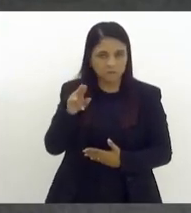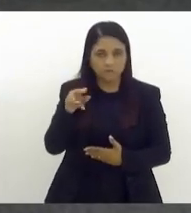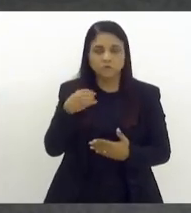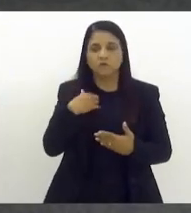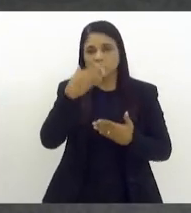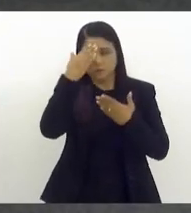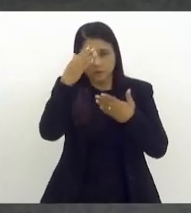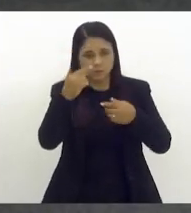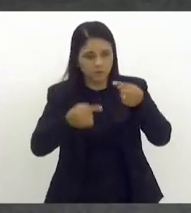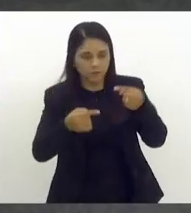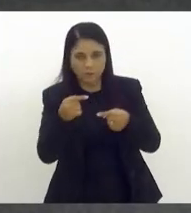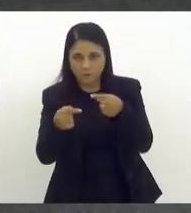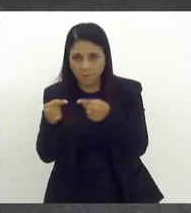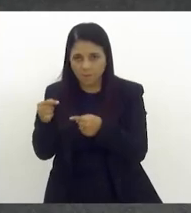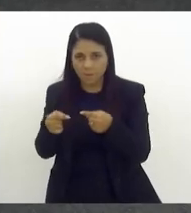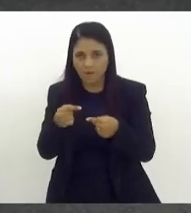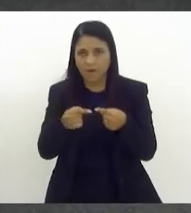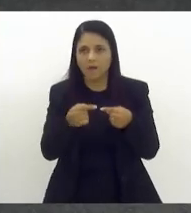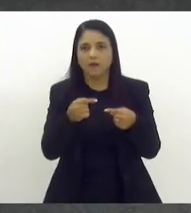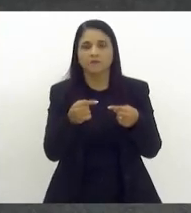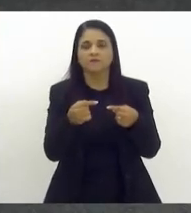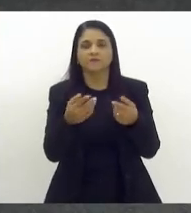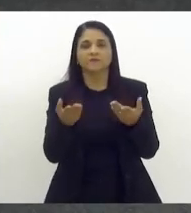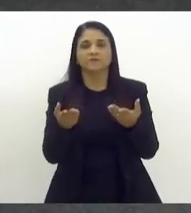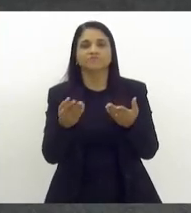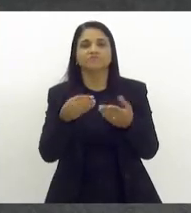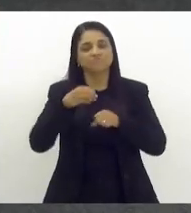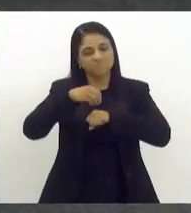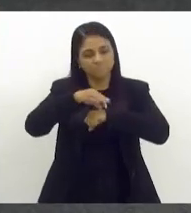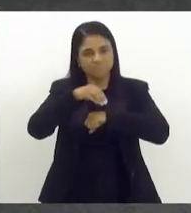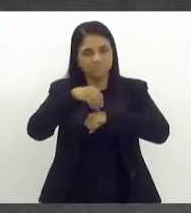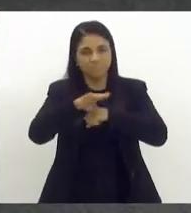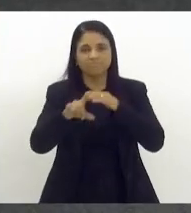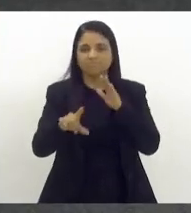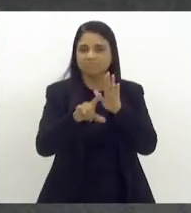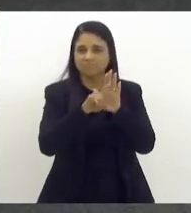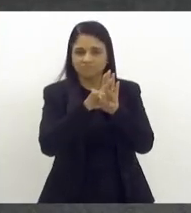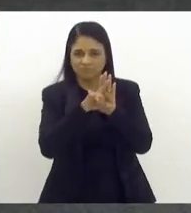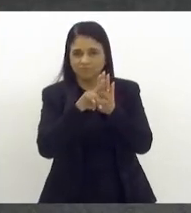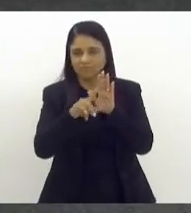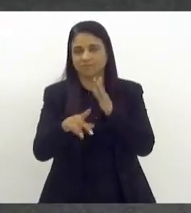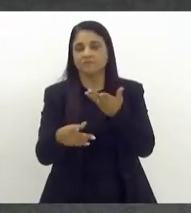discussão colocada nessa indicação legislativa para